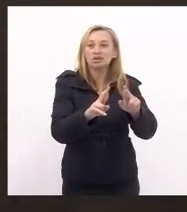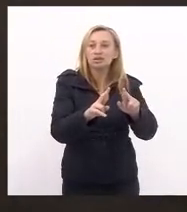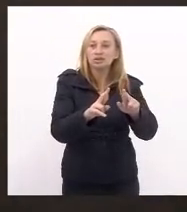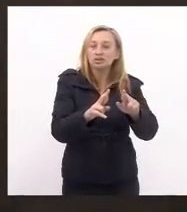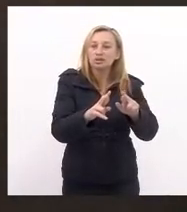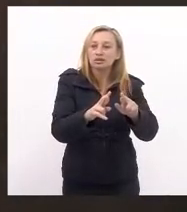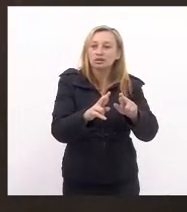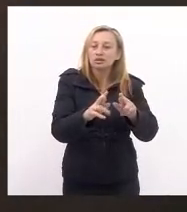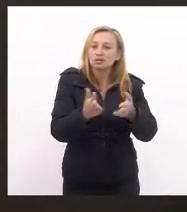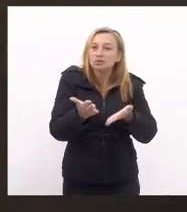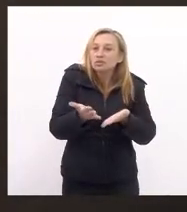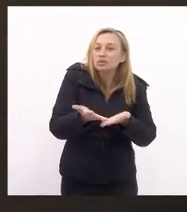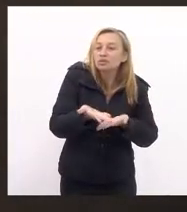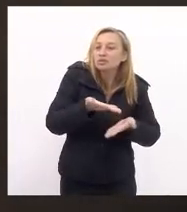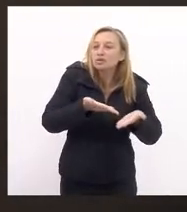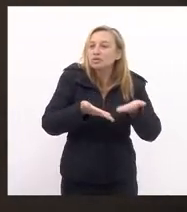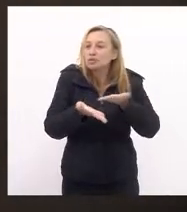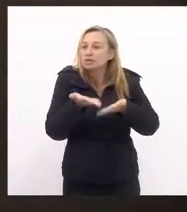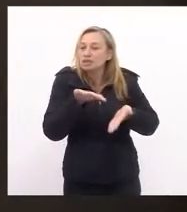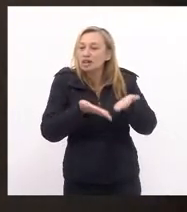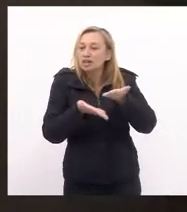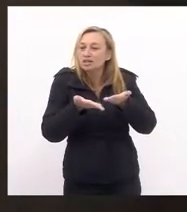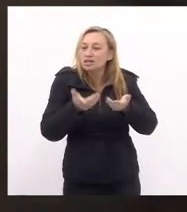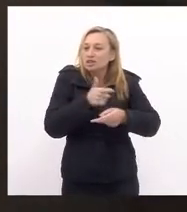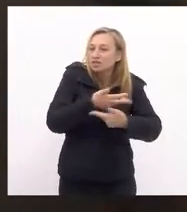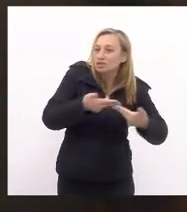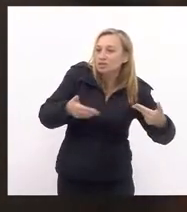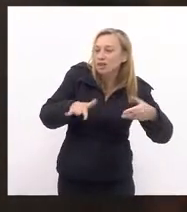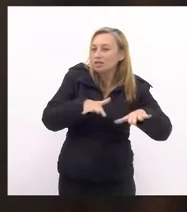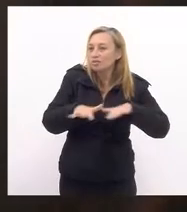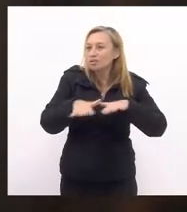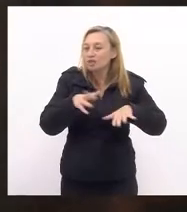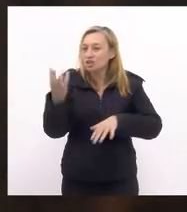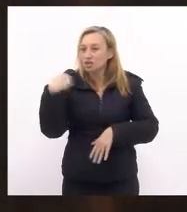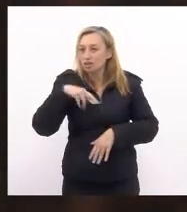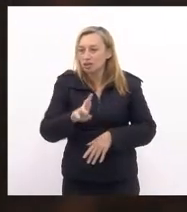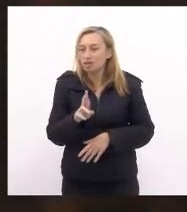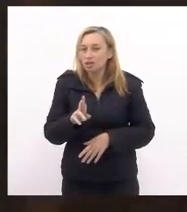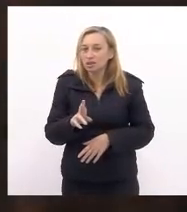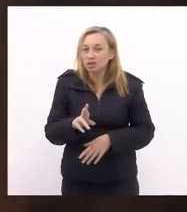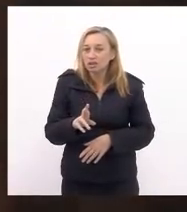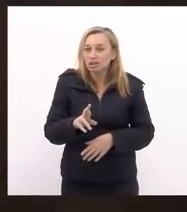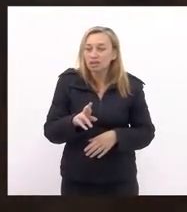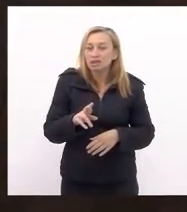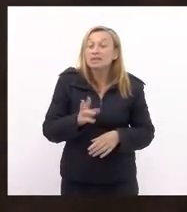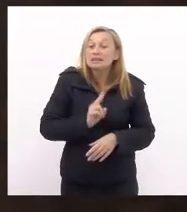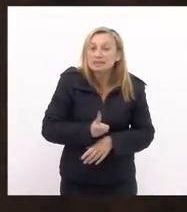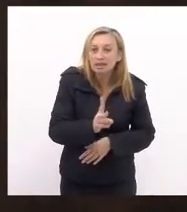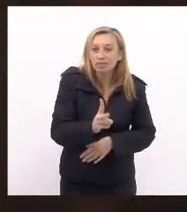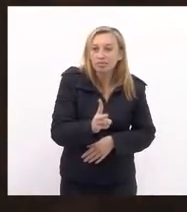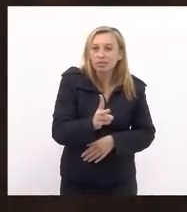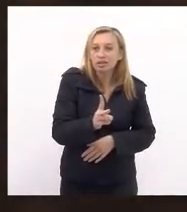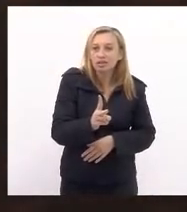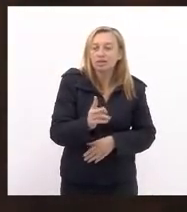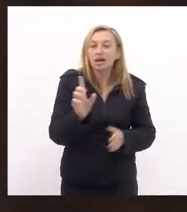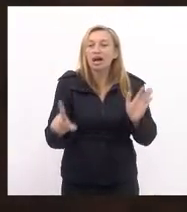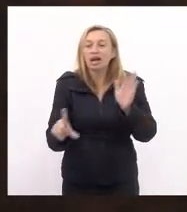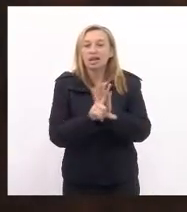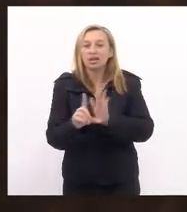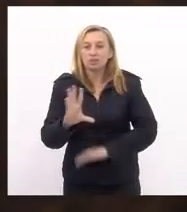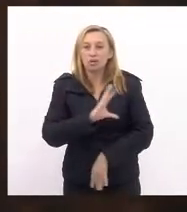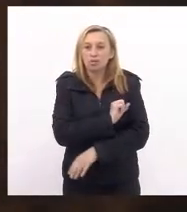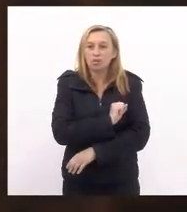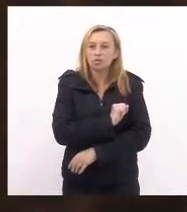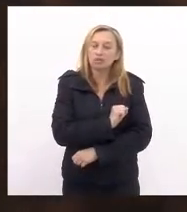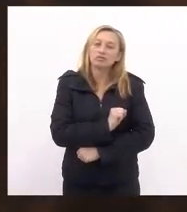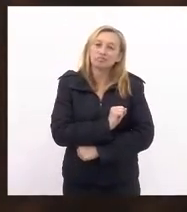acolhida às mais diversas manifestações religiosas e que prevaleça sempre a lei do amor.